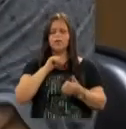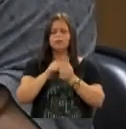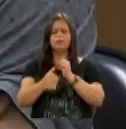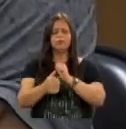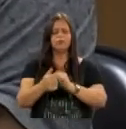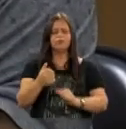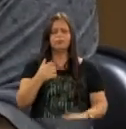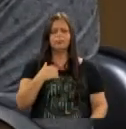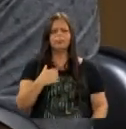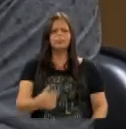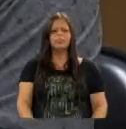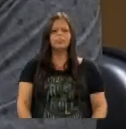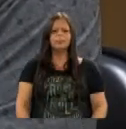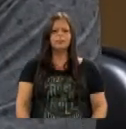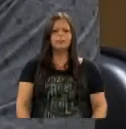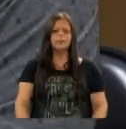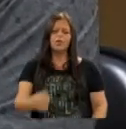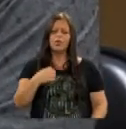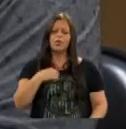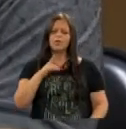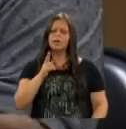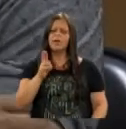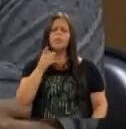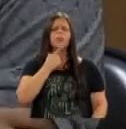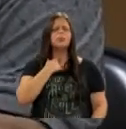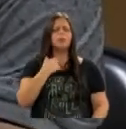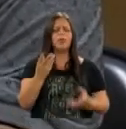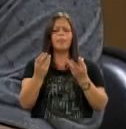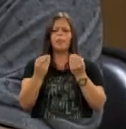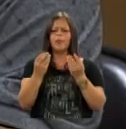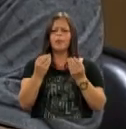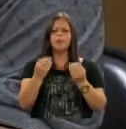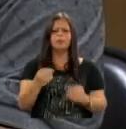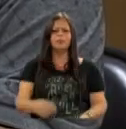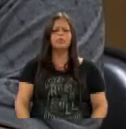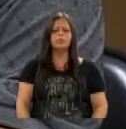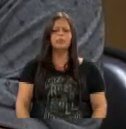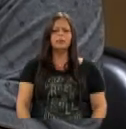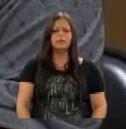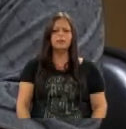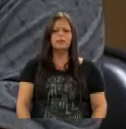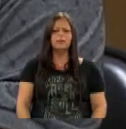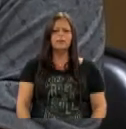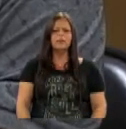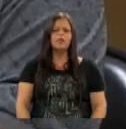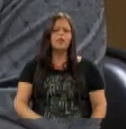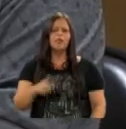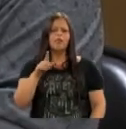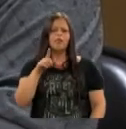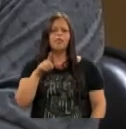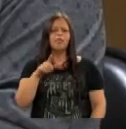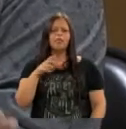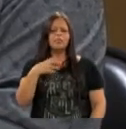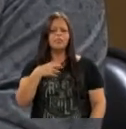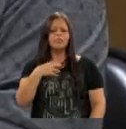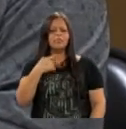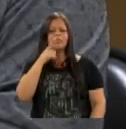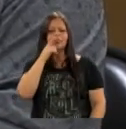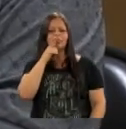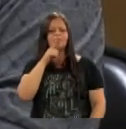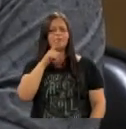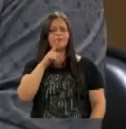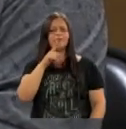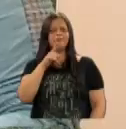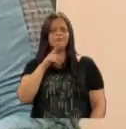por esporte e sempre gostei muito e foi foi um jeito nesse que